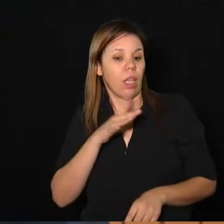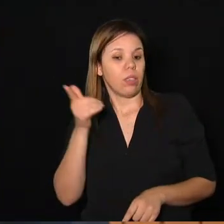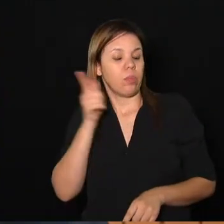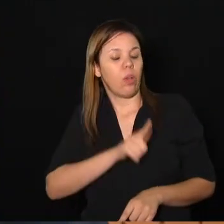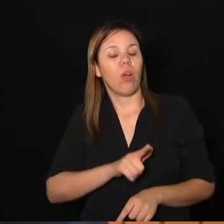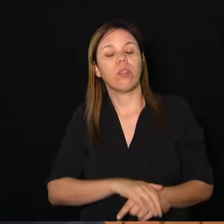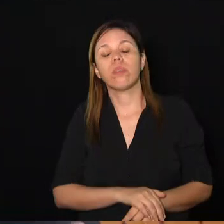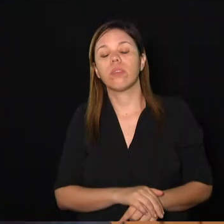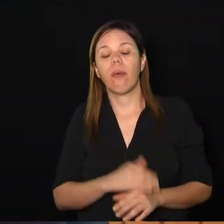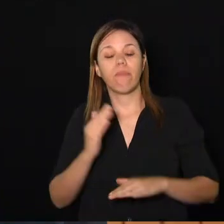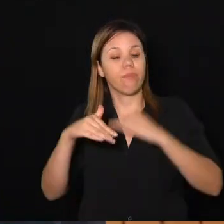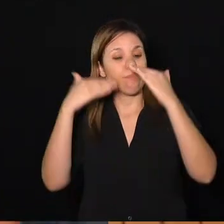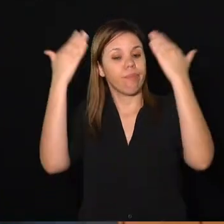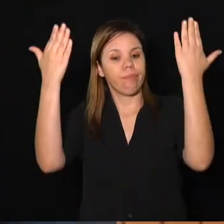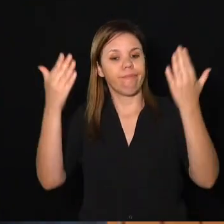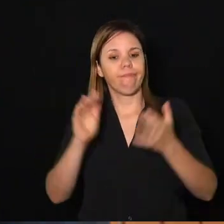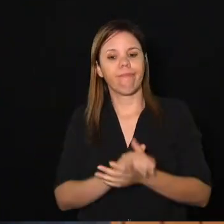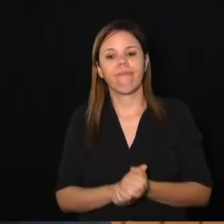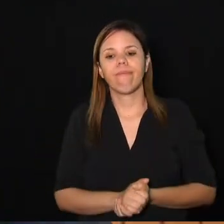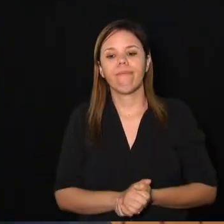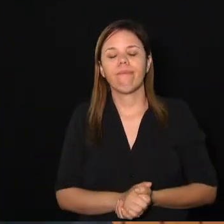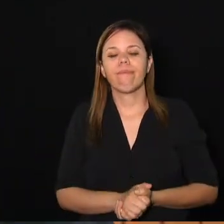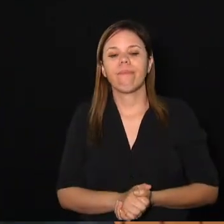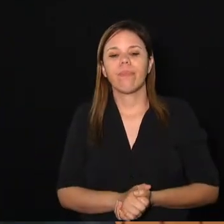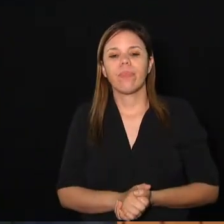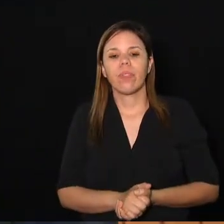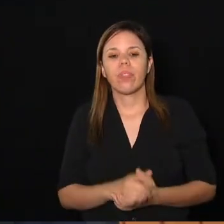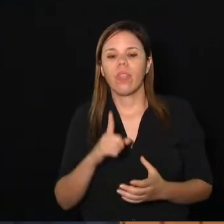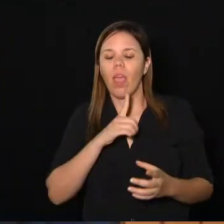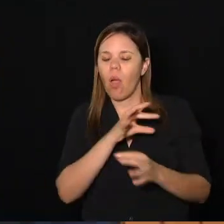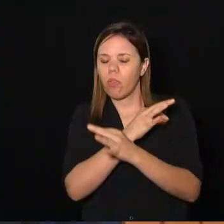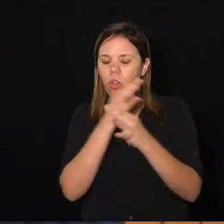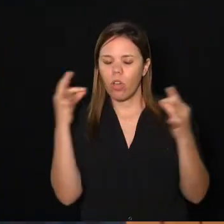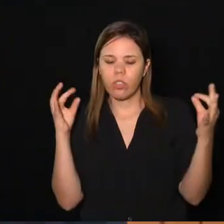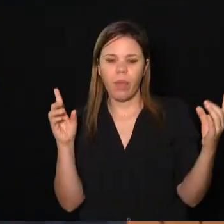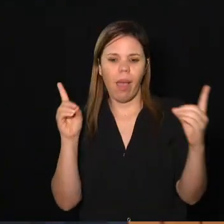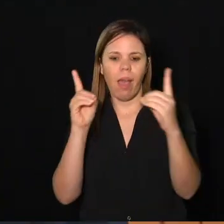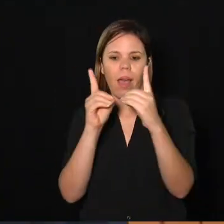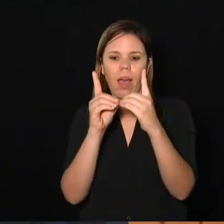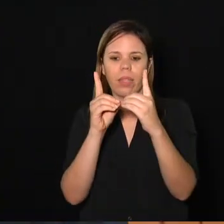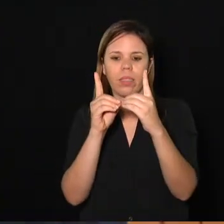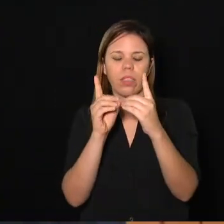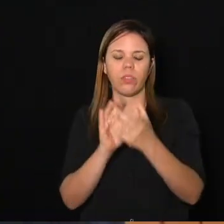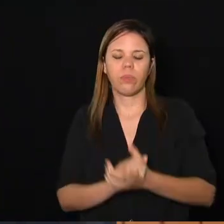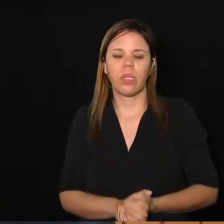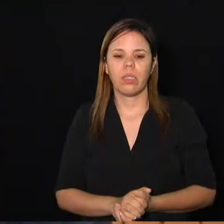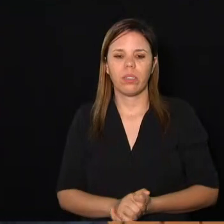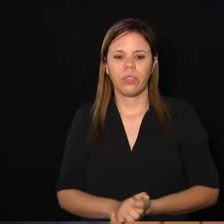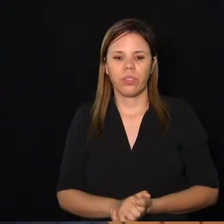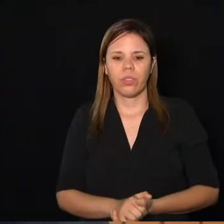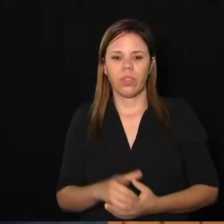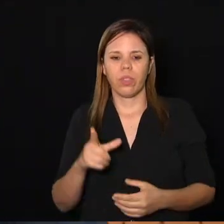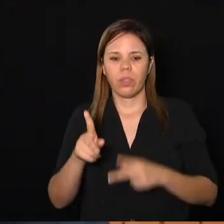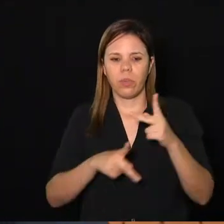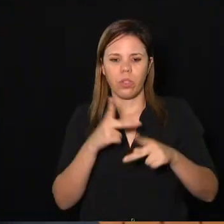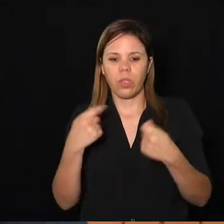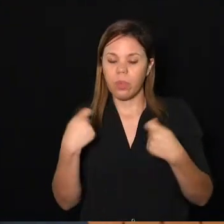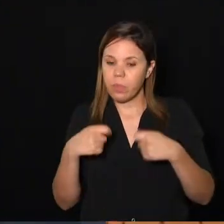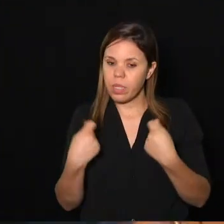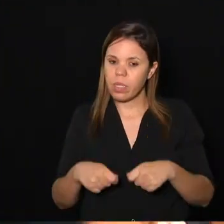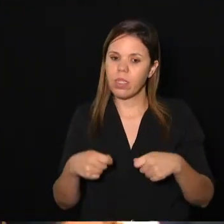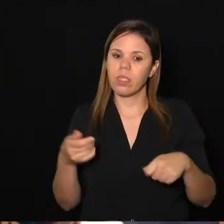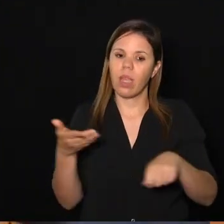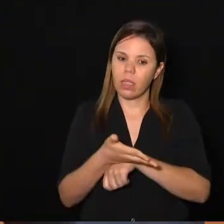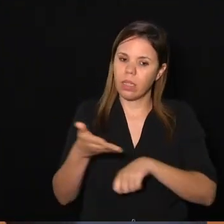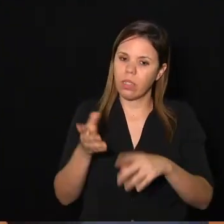uma produção no atendimento as pessoas que precisam ter acesso a atendimento da saúde